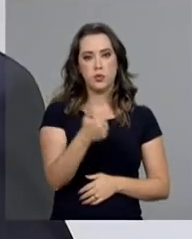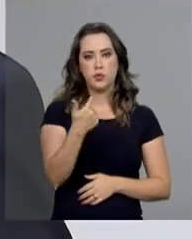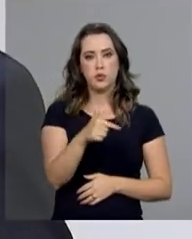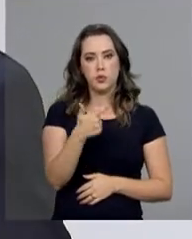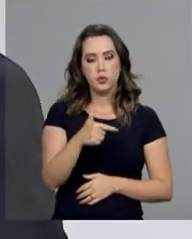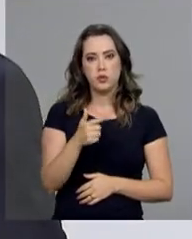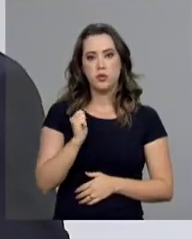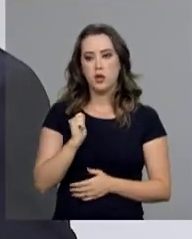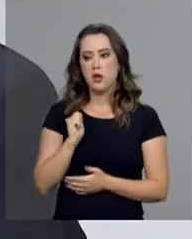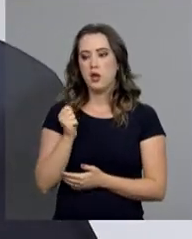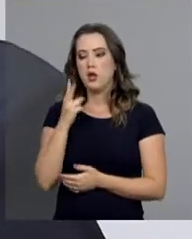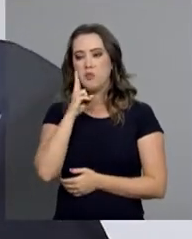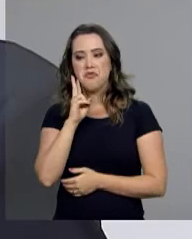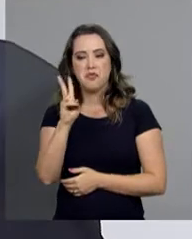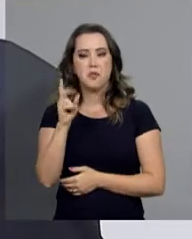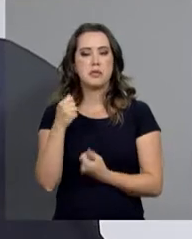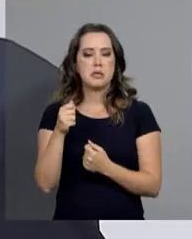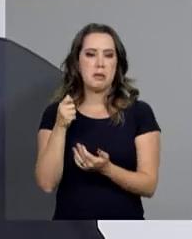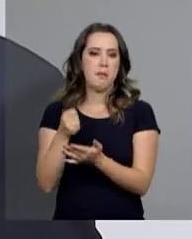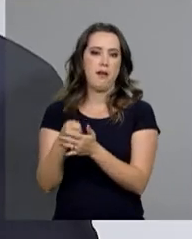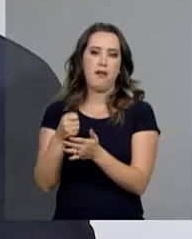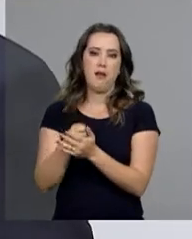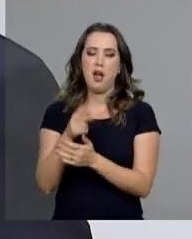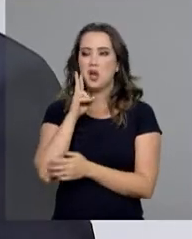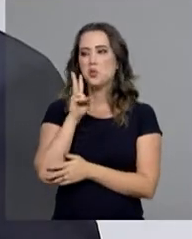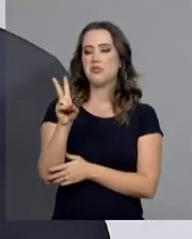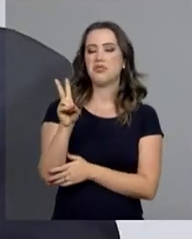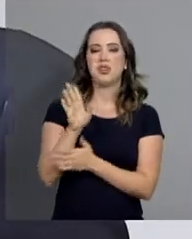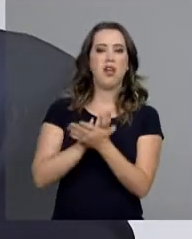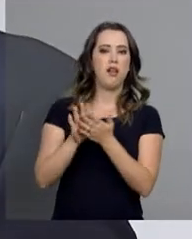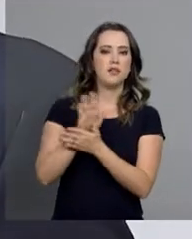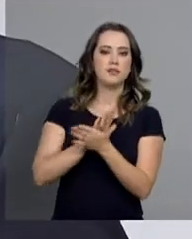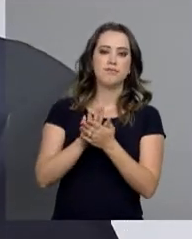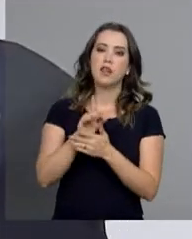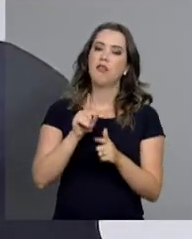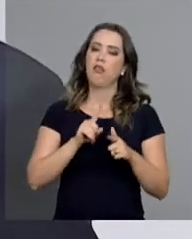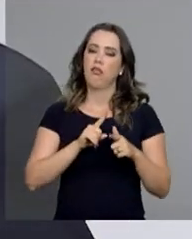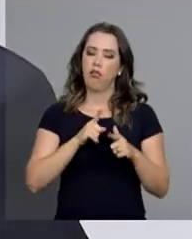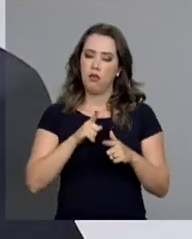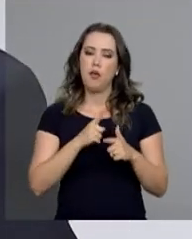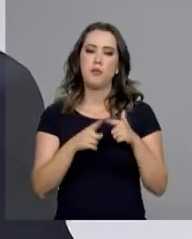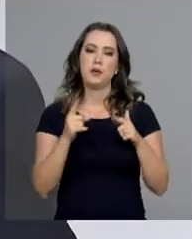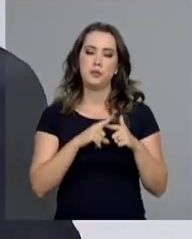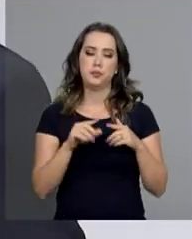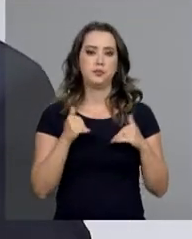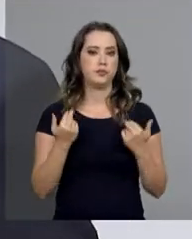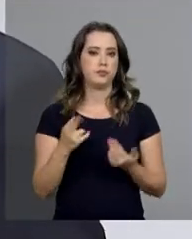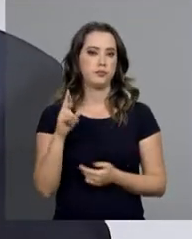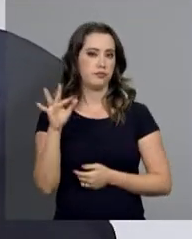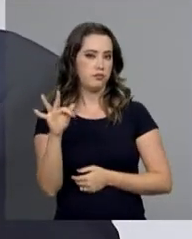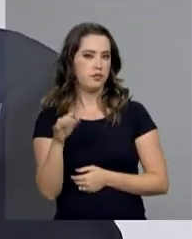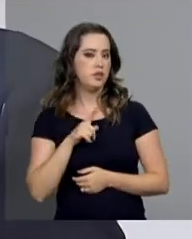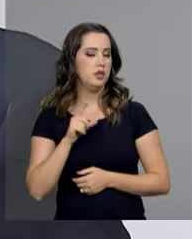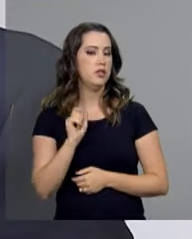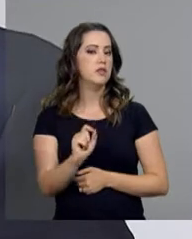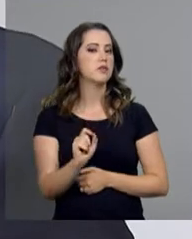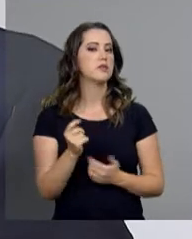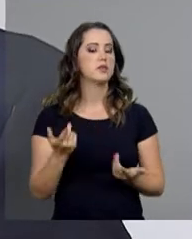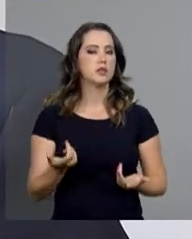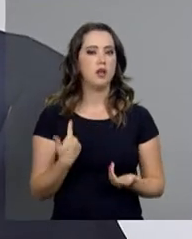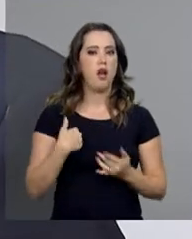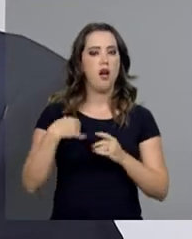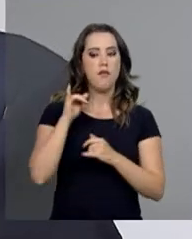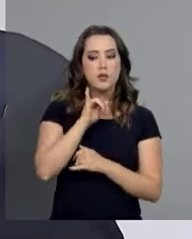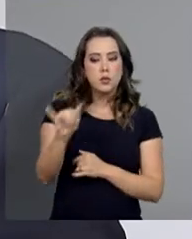restituir acabou não consultando e ficando sujeitos a serem autuadas que a receita fez nesse caso agora neste momento é alertar os